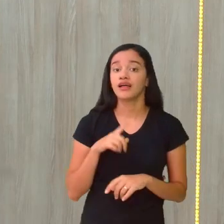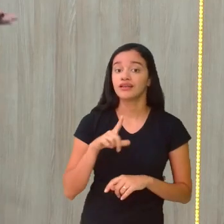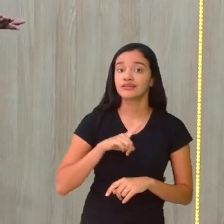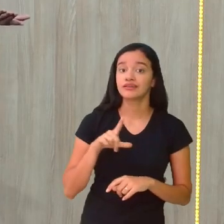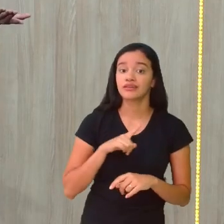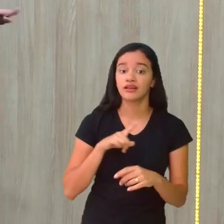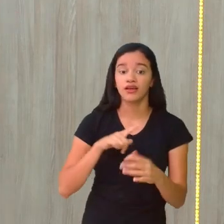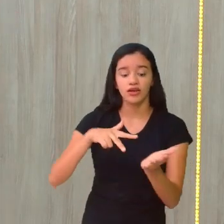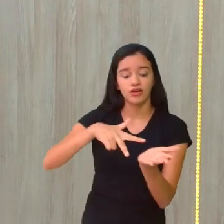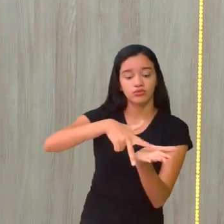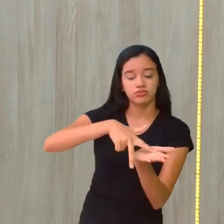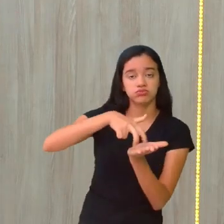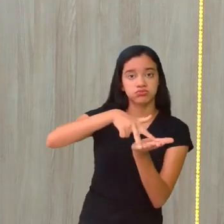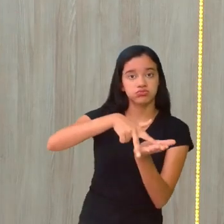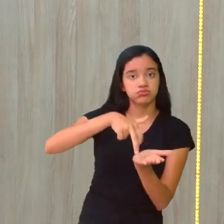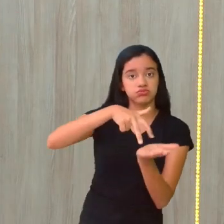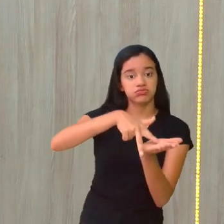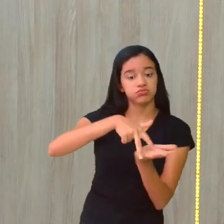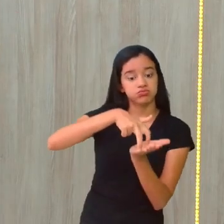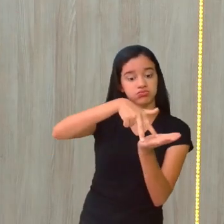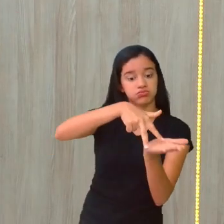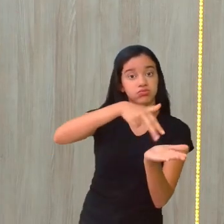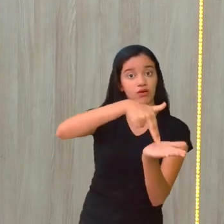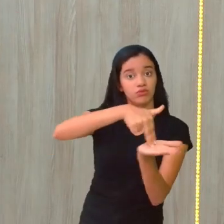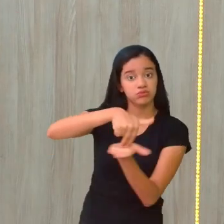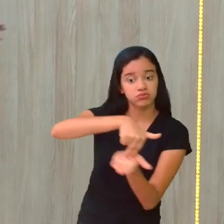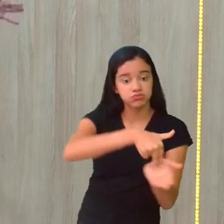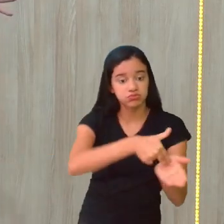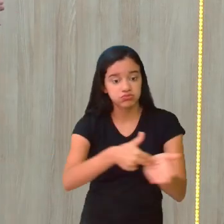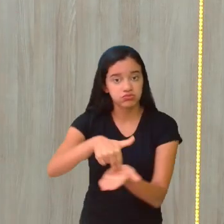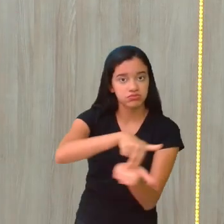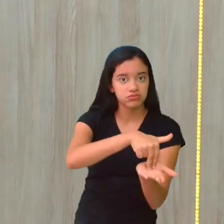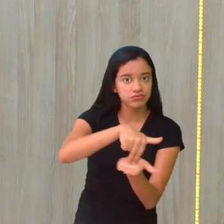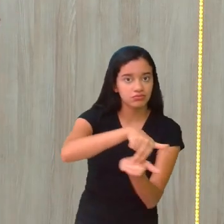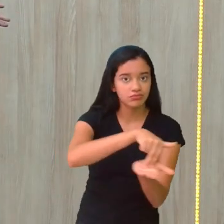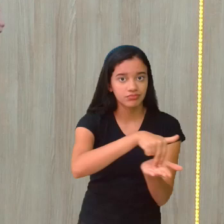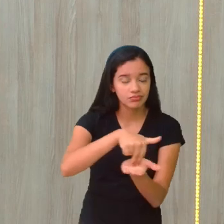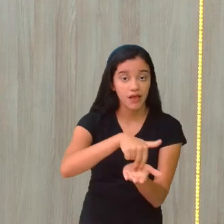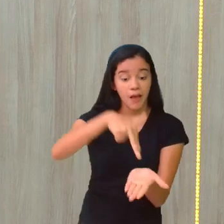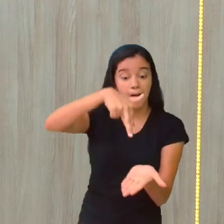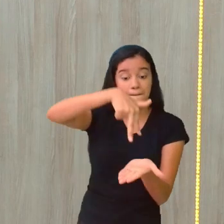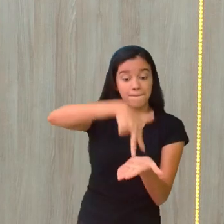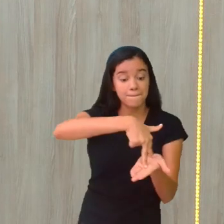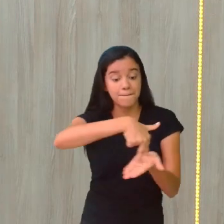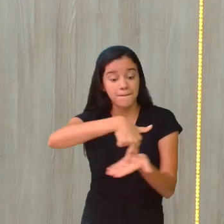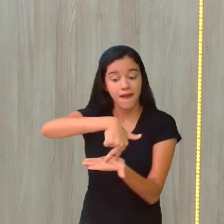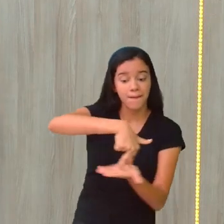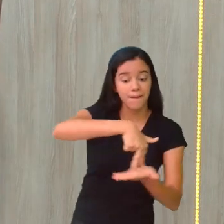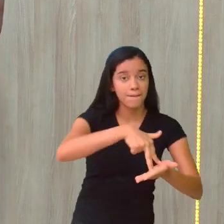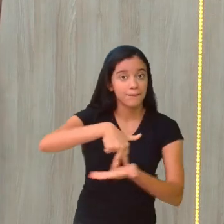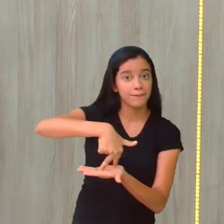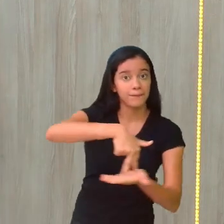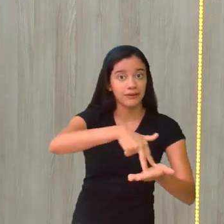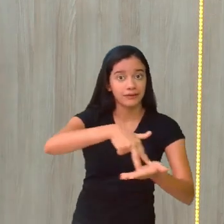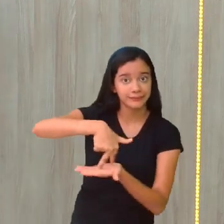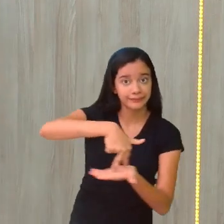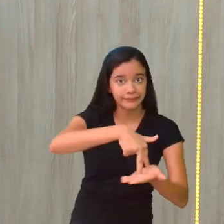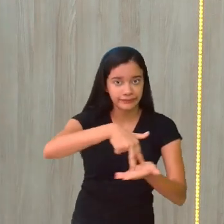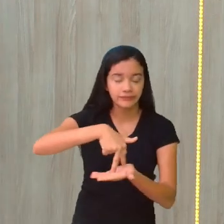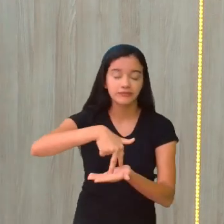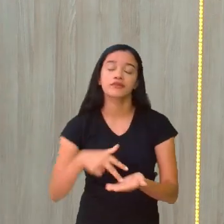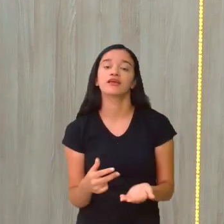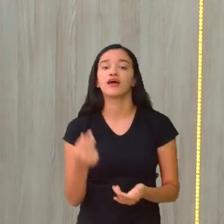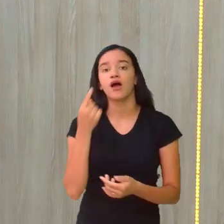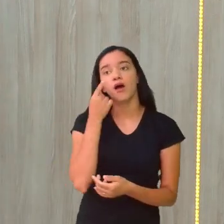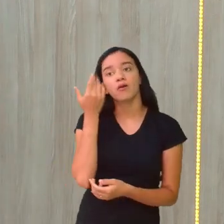da prancha de surf, né, que é no caso ali a parte de apoio do pé, né, do skate. Então, ó,